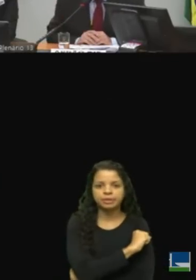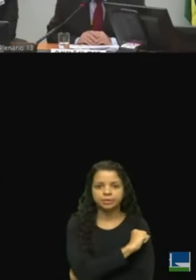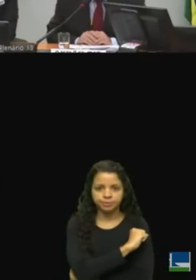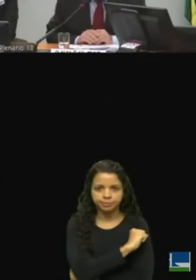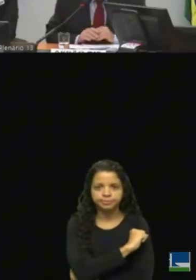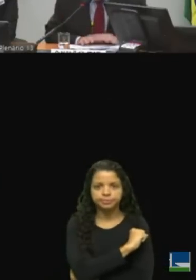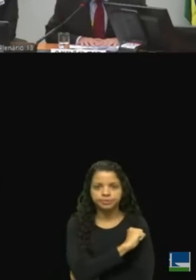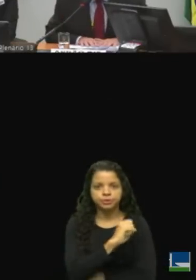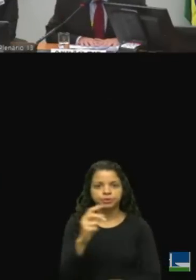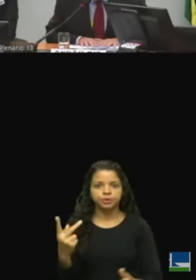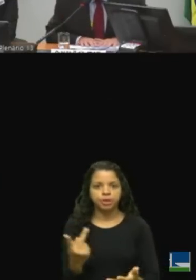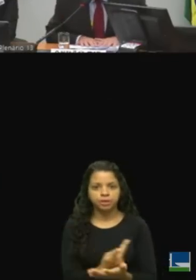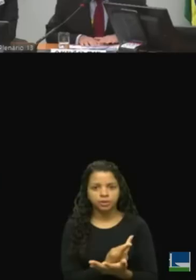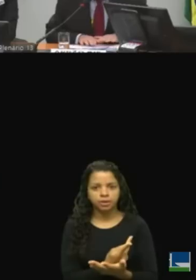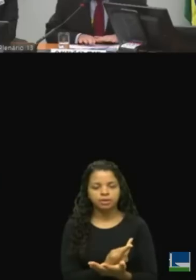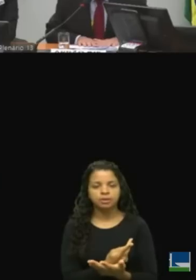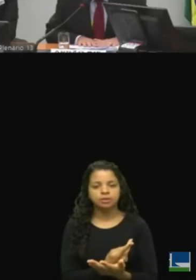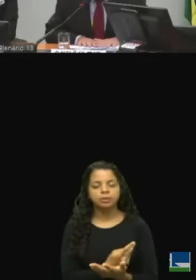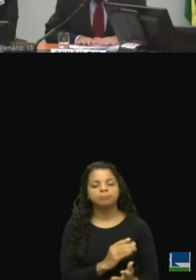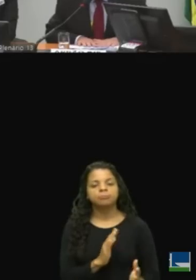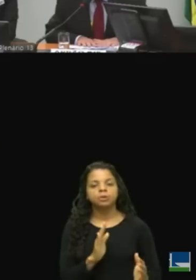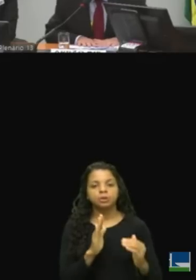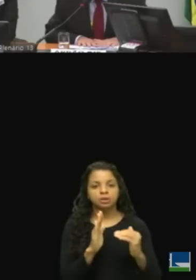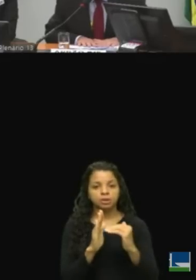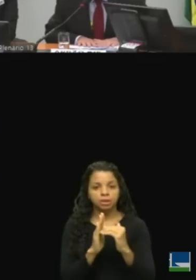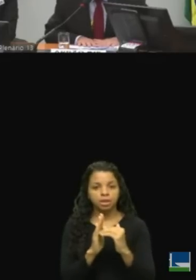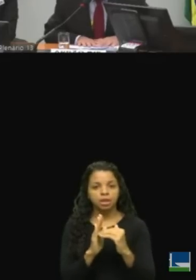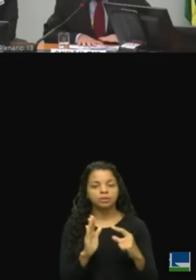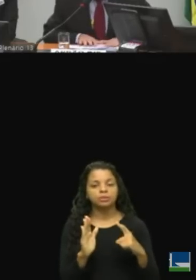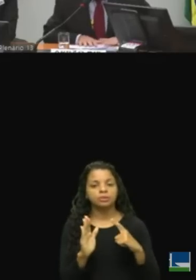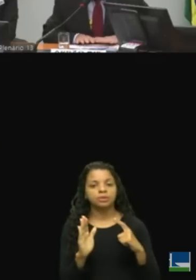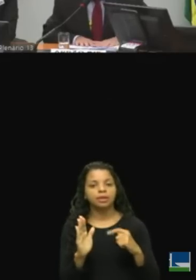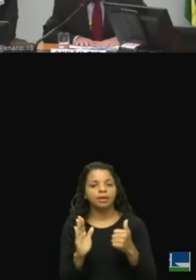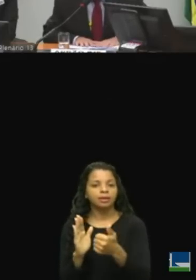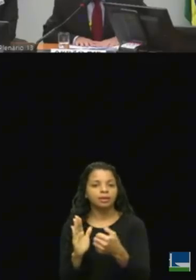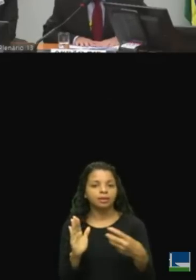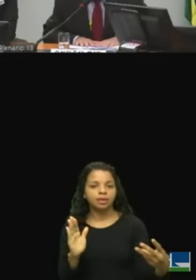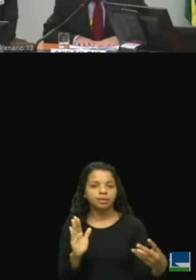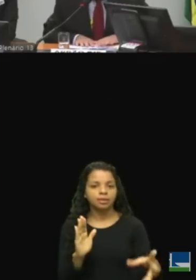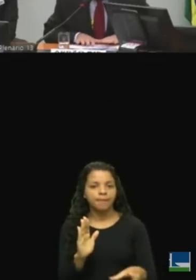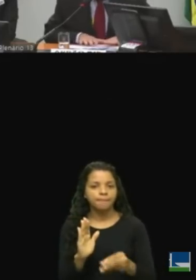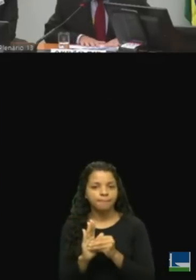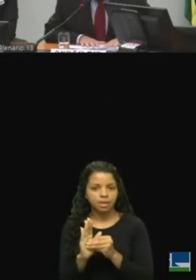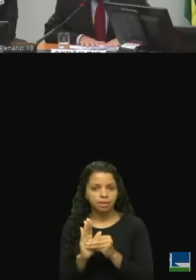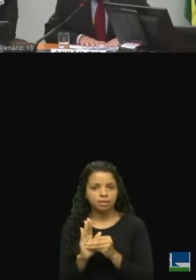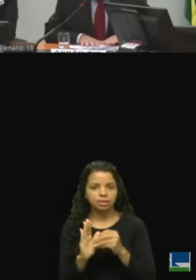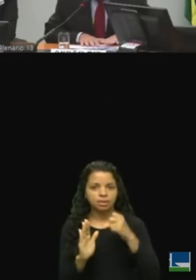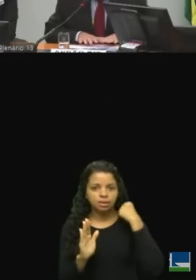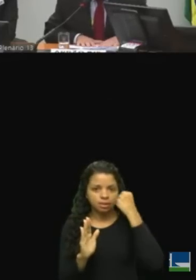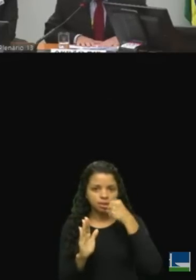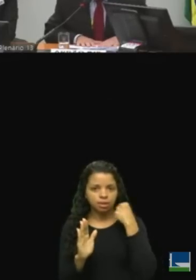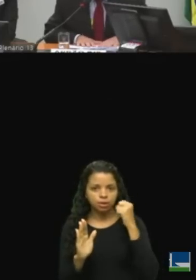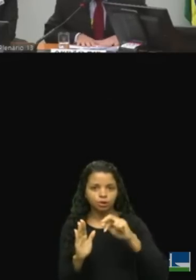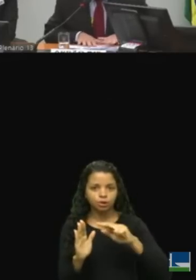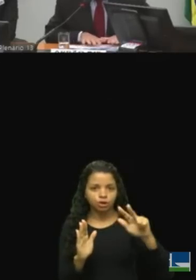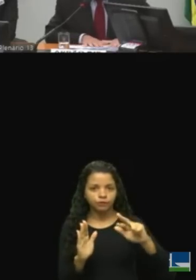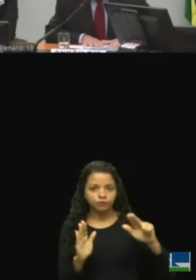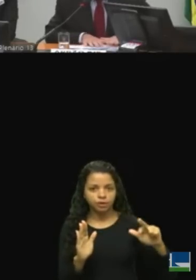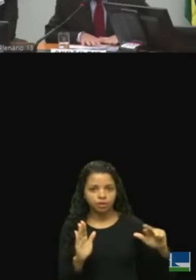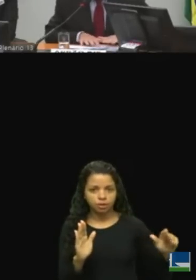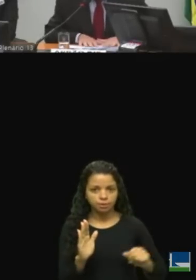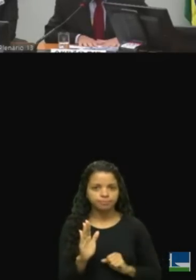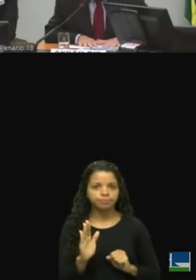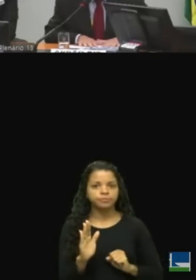acontecendo. No Senado Federal nós temos 13 emendas de senadores diferentes. As nossas emendas foram citadas pelo